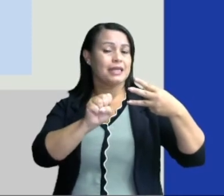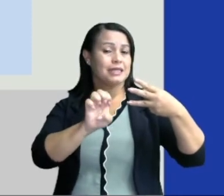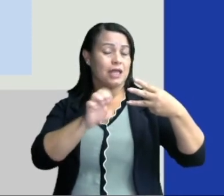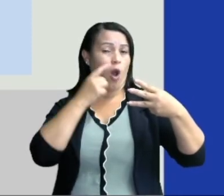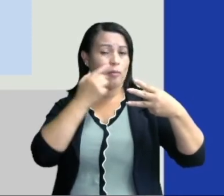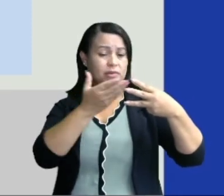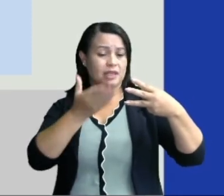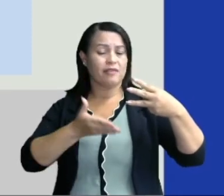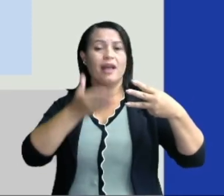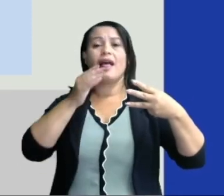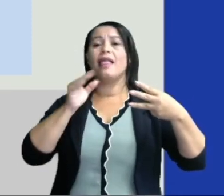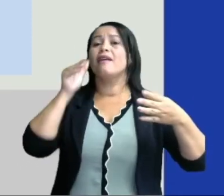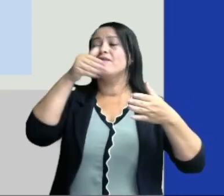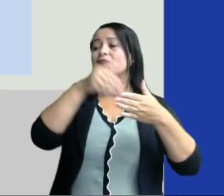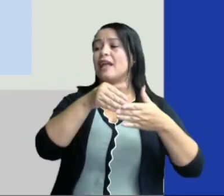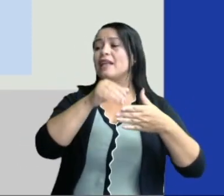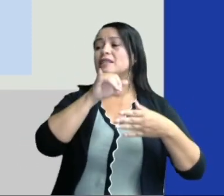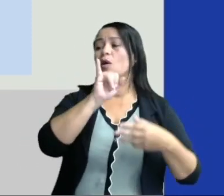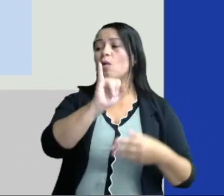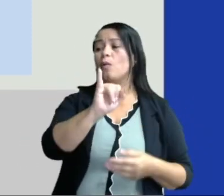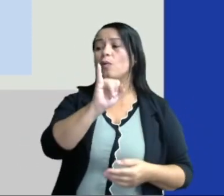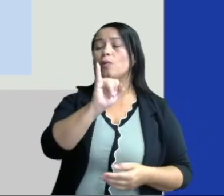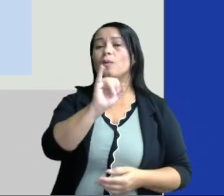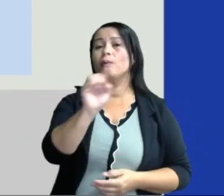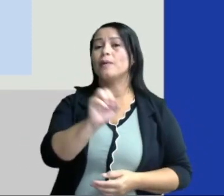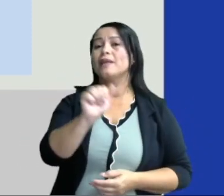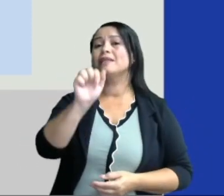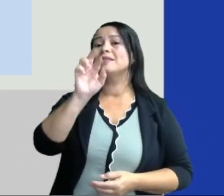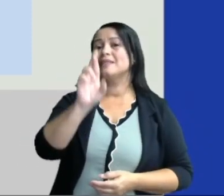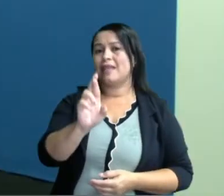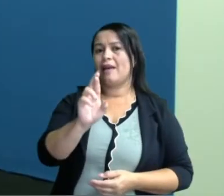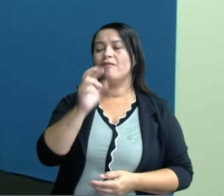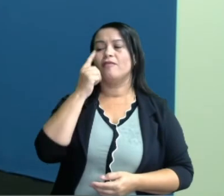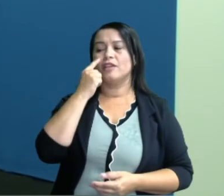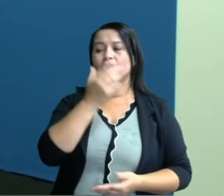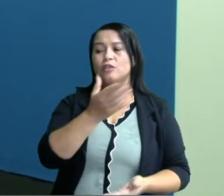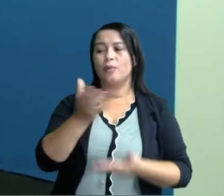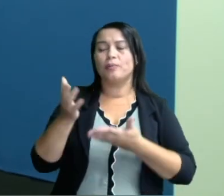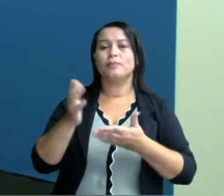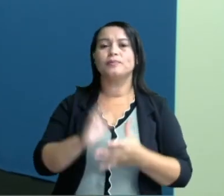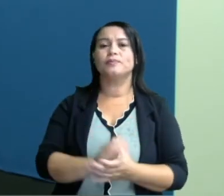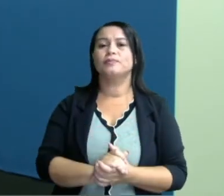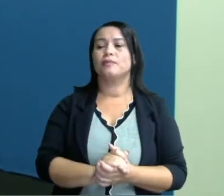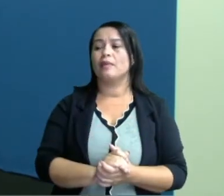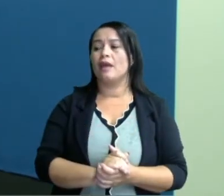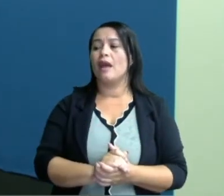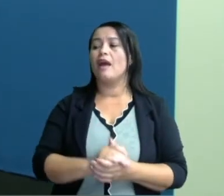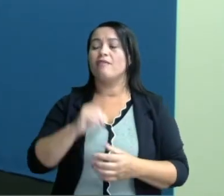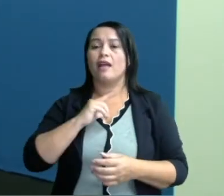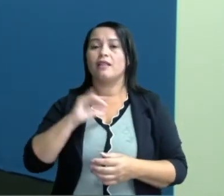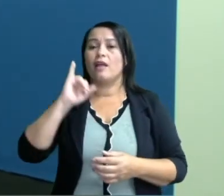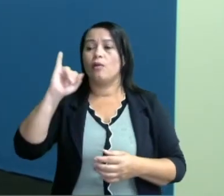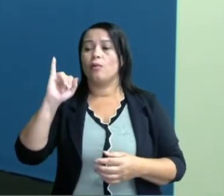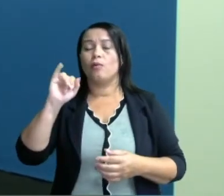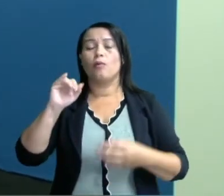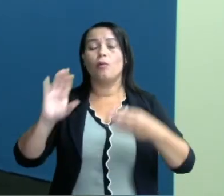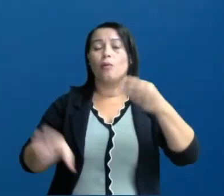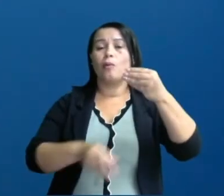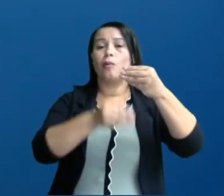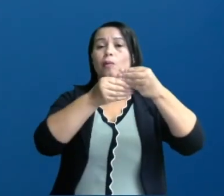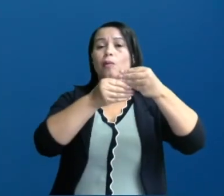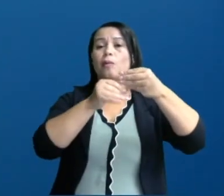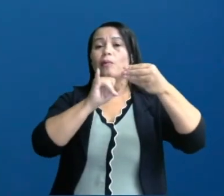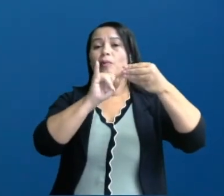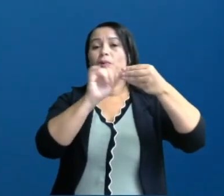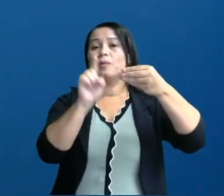com -ar, ela vai ser substituída, tá certo? Ó, vai acrescentar o -ar com o Z.